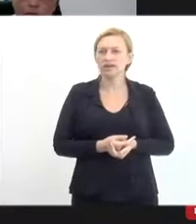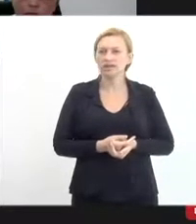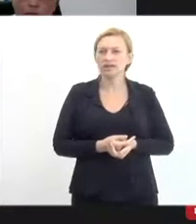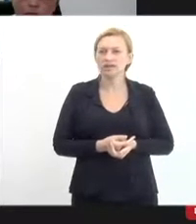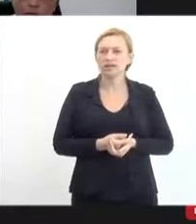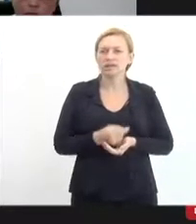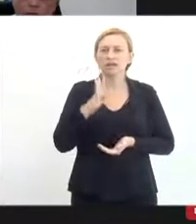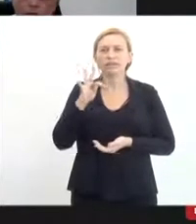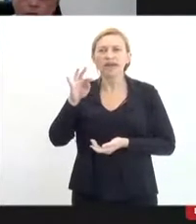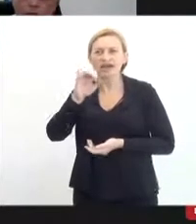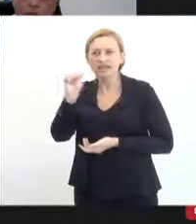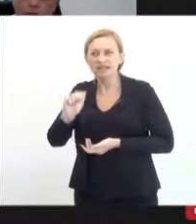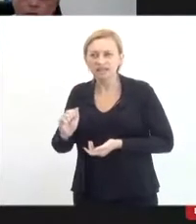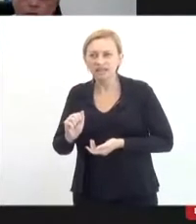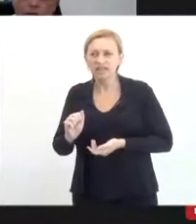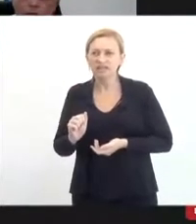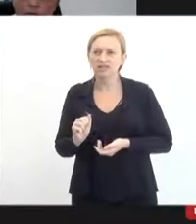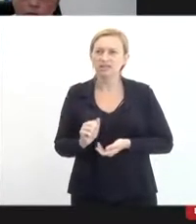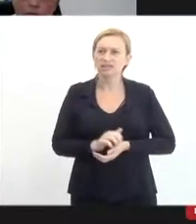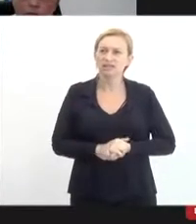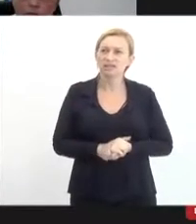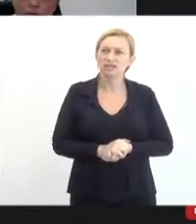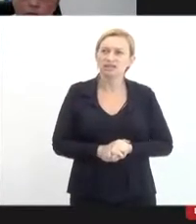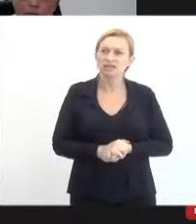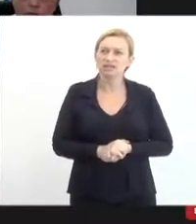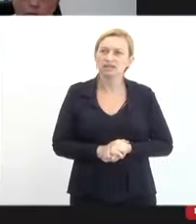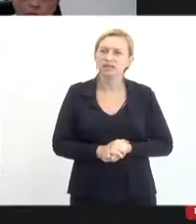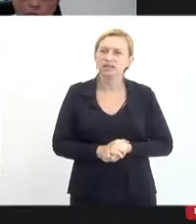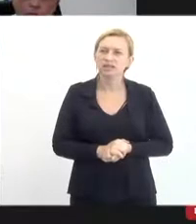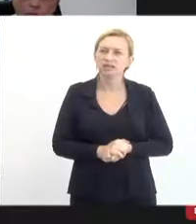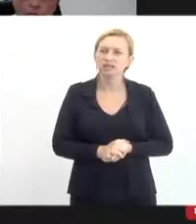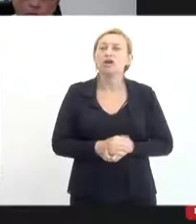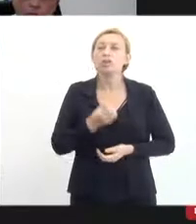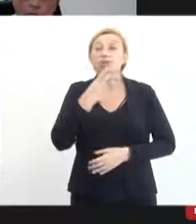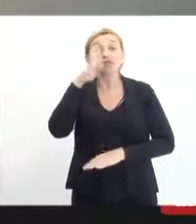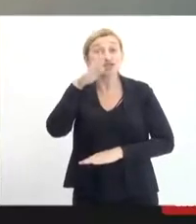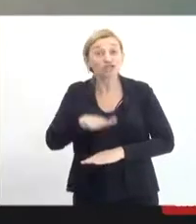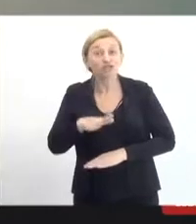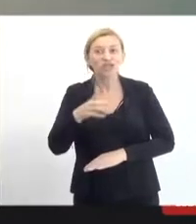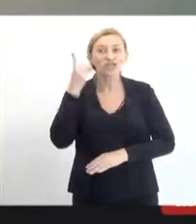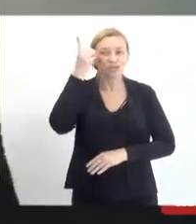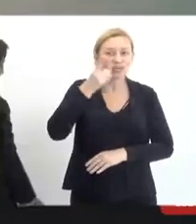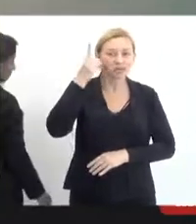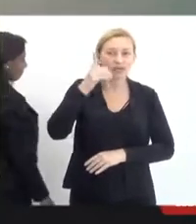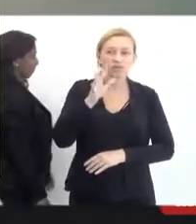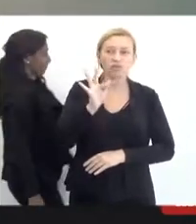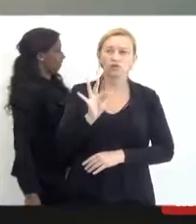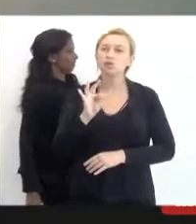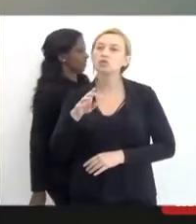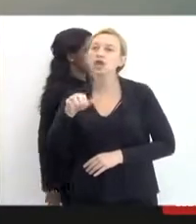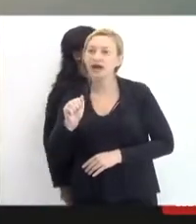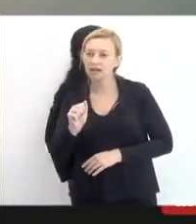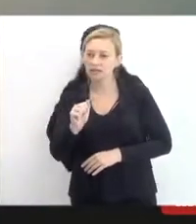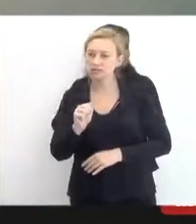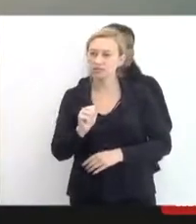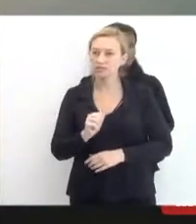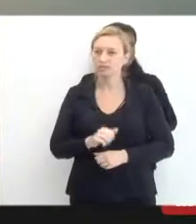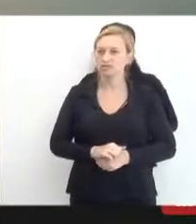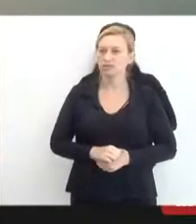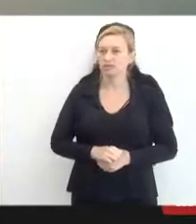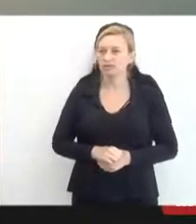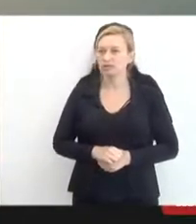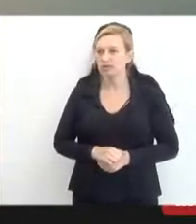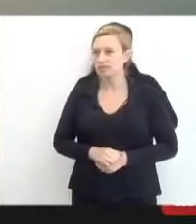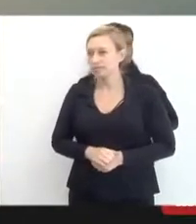Beatriz, como os senhores desejarem. Bom dia, deputado. Fortunato, pela AF15. Nós vamos